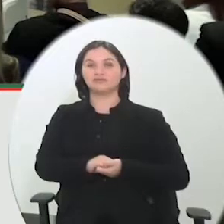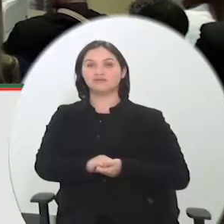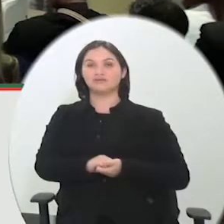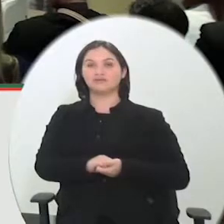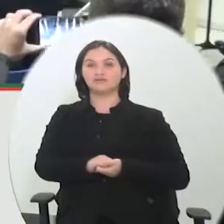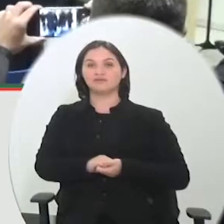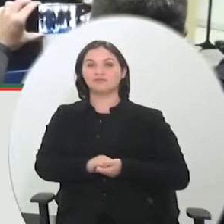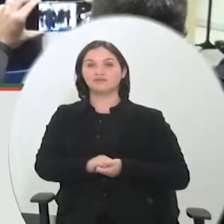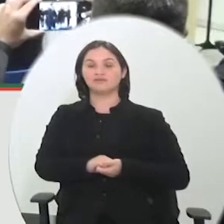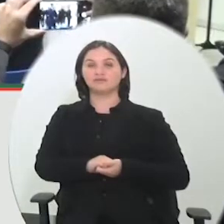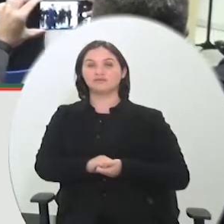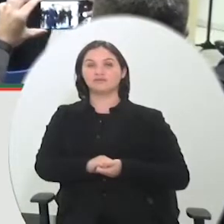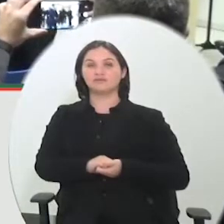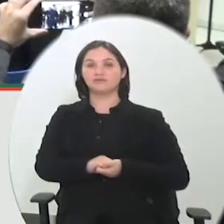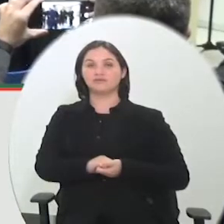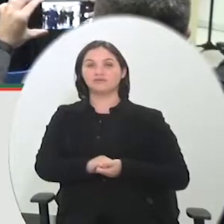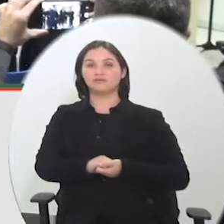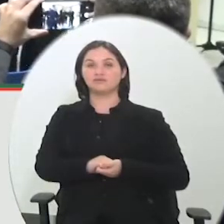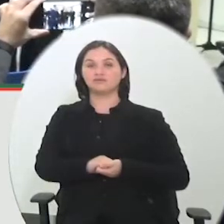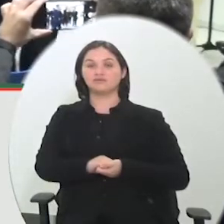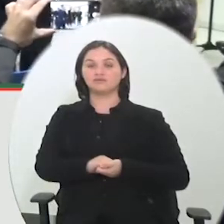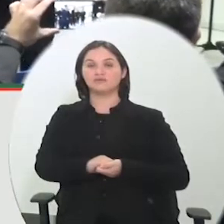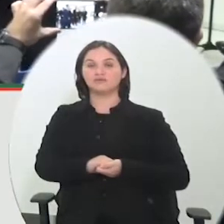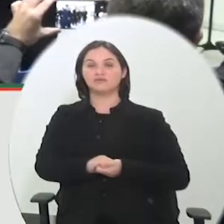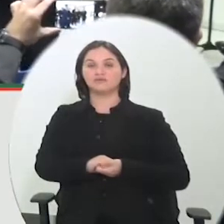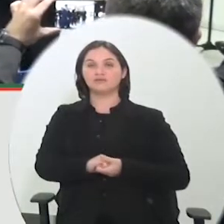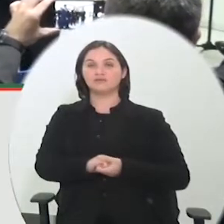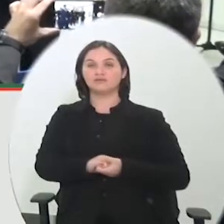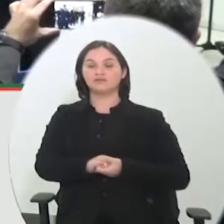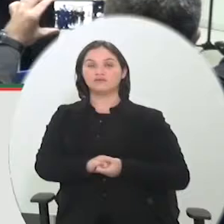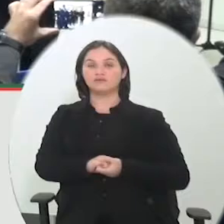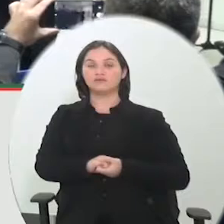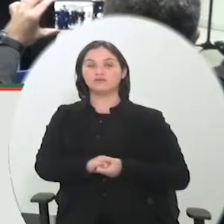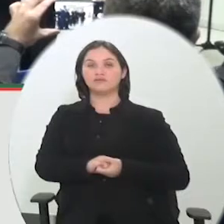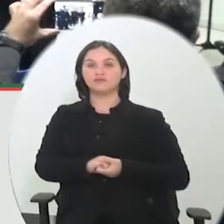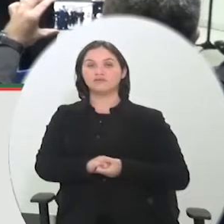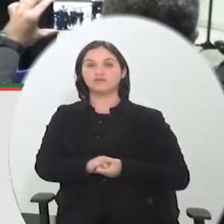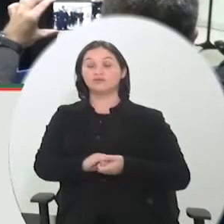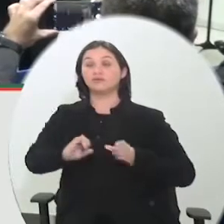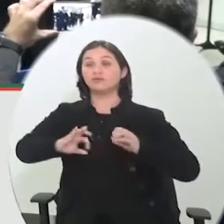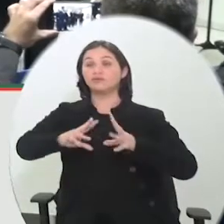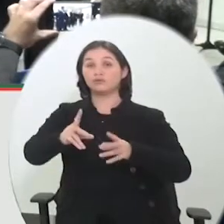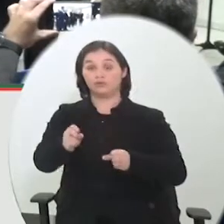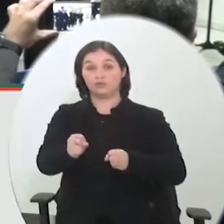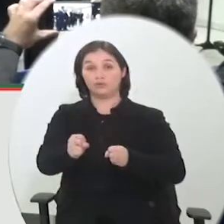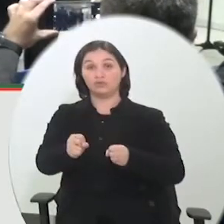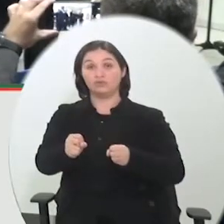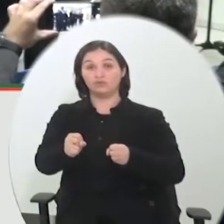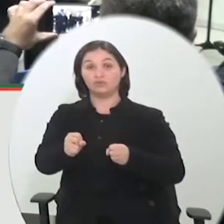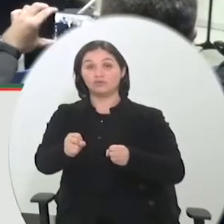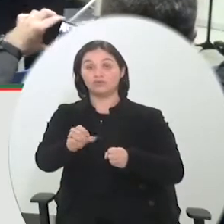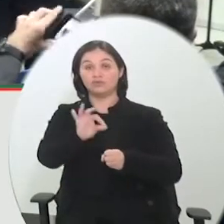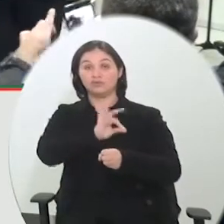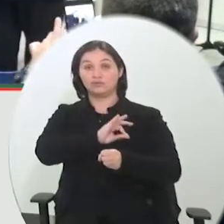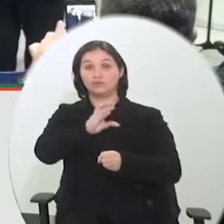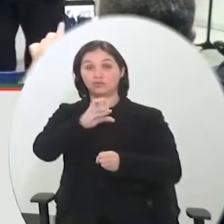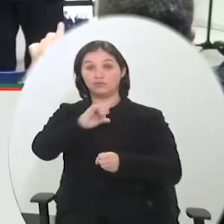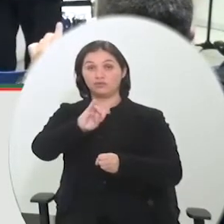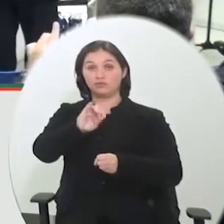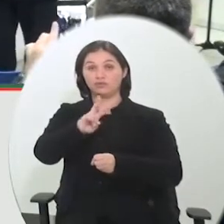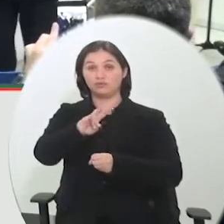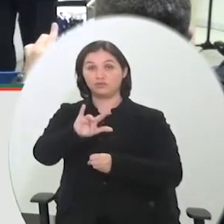Doutor Paulo, doutor Vitor, também todos os policiais civis aqui nessa